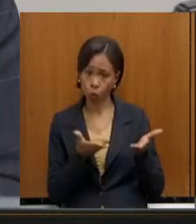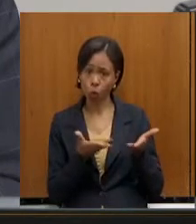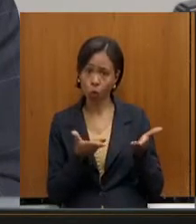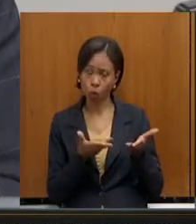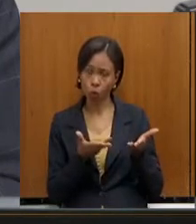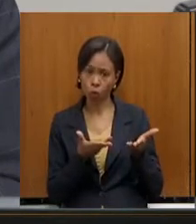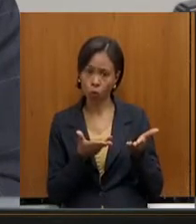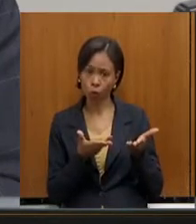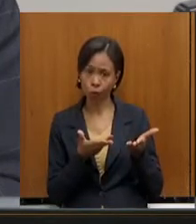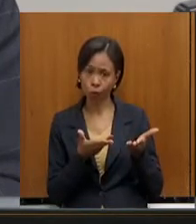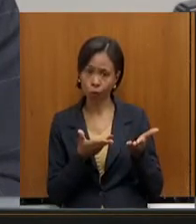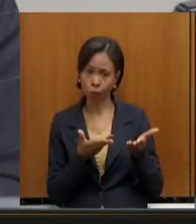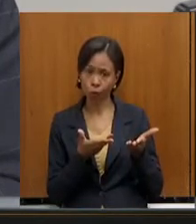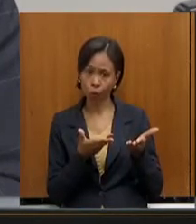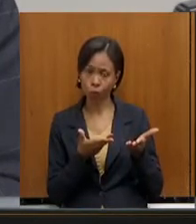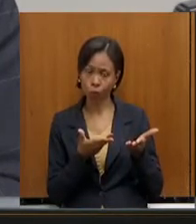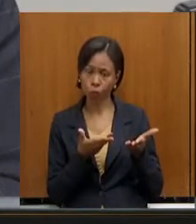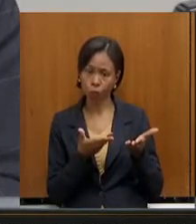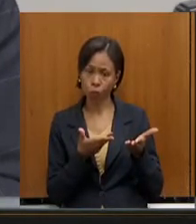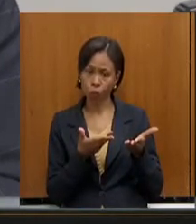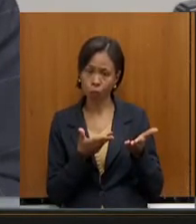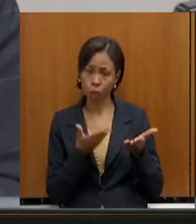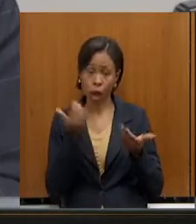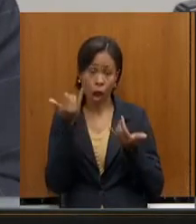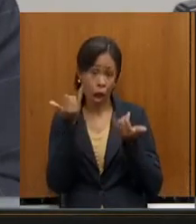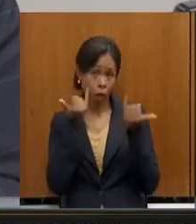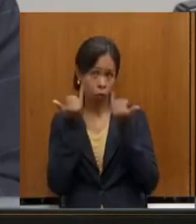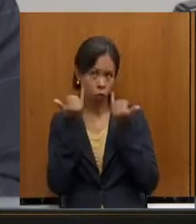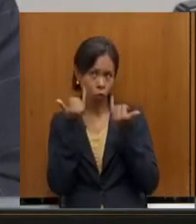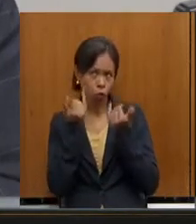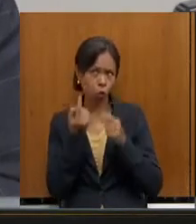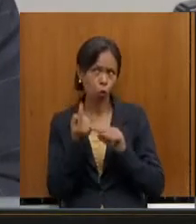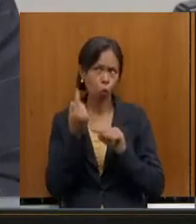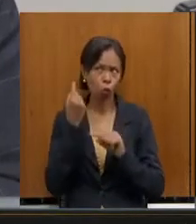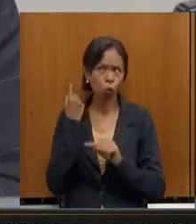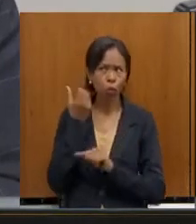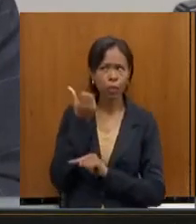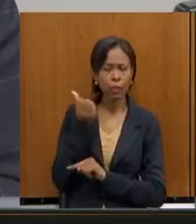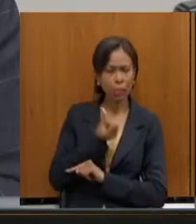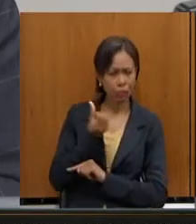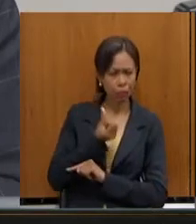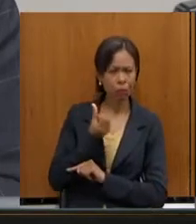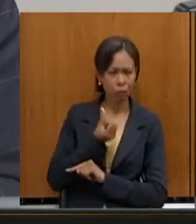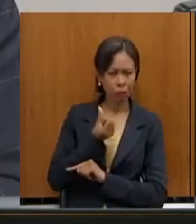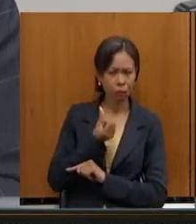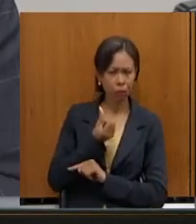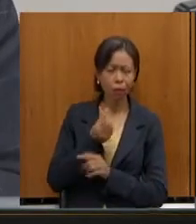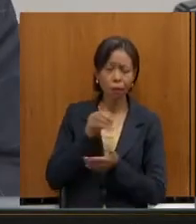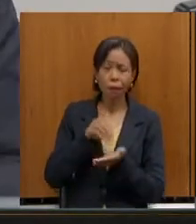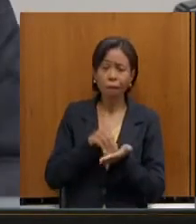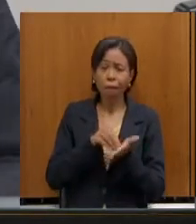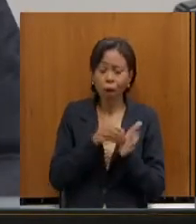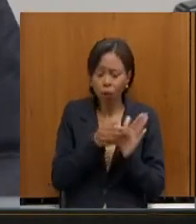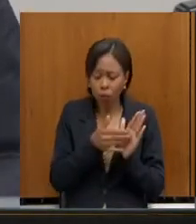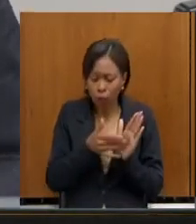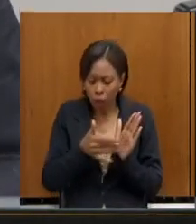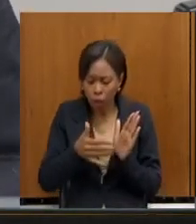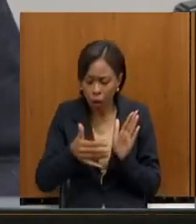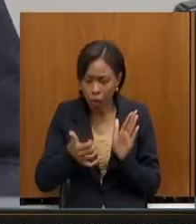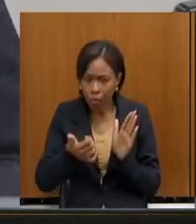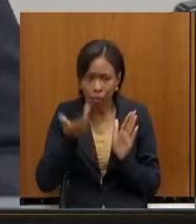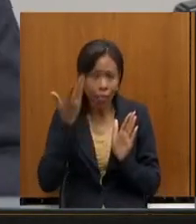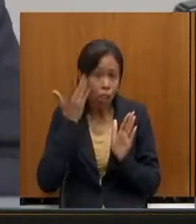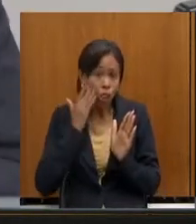mensagem chegou na sexta-feira e eu Falta pouco mais de 15 dias para o fim desse prazo né